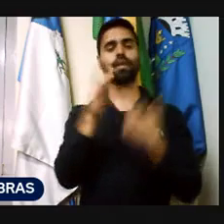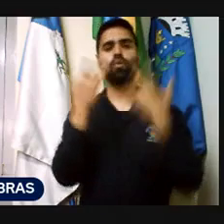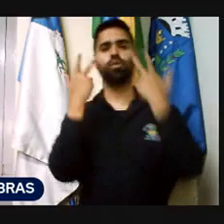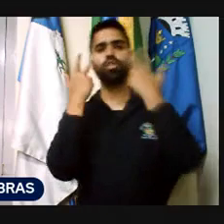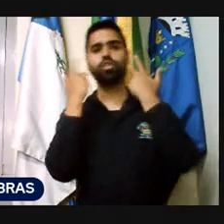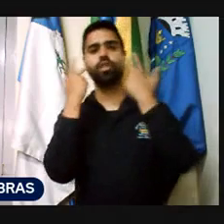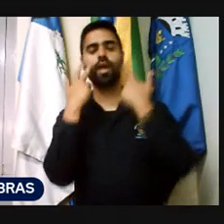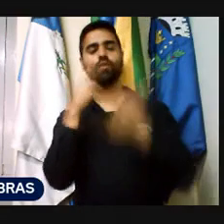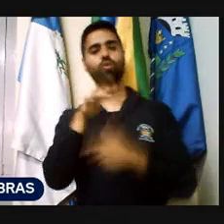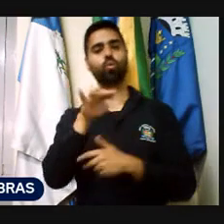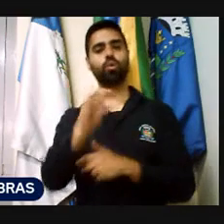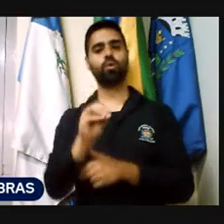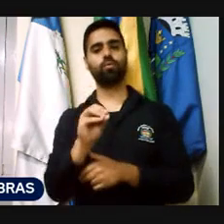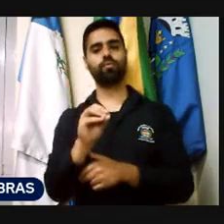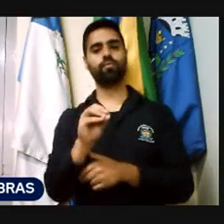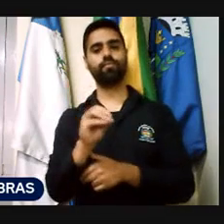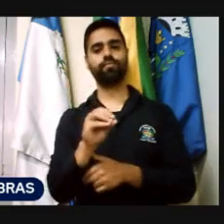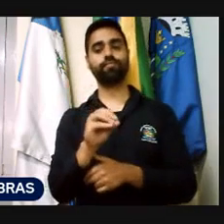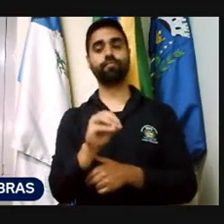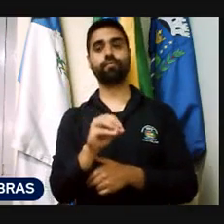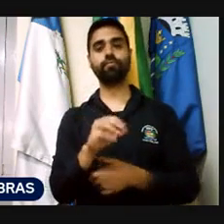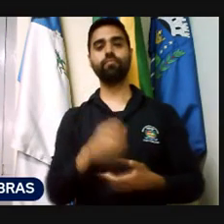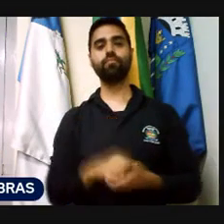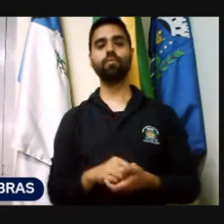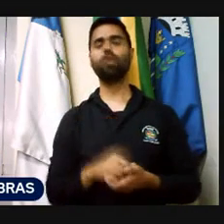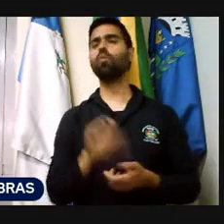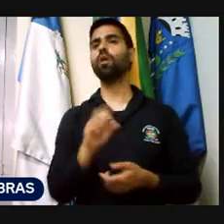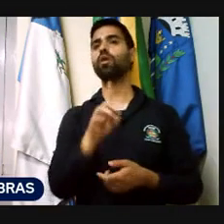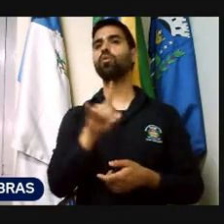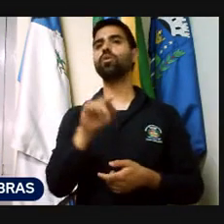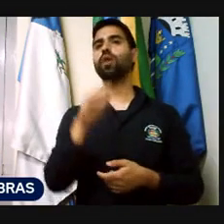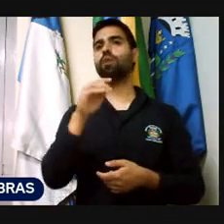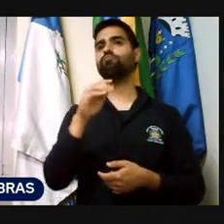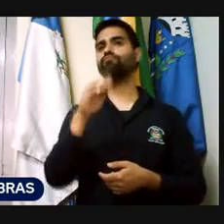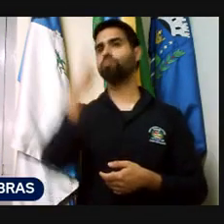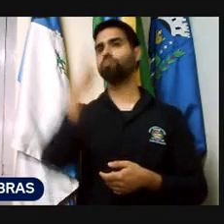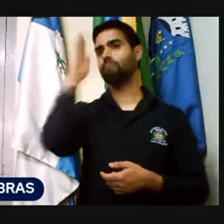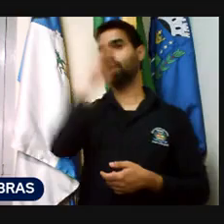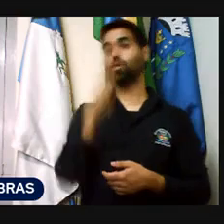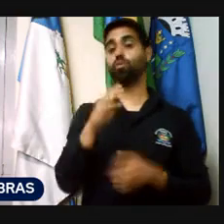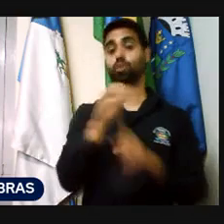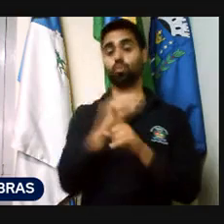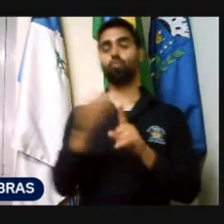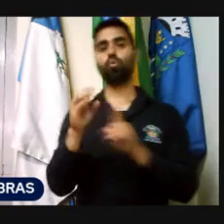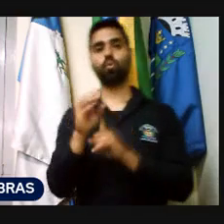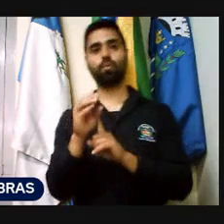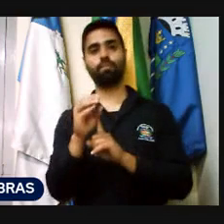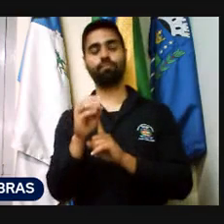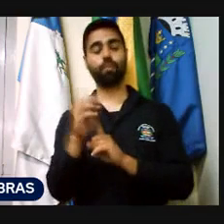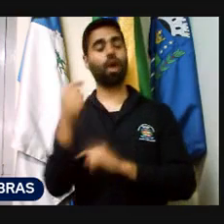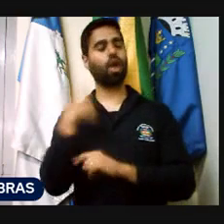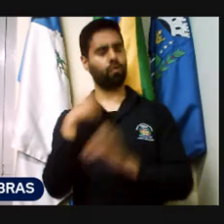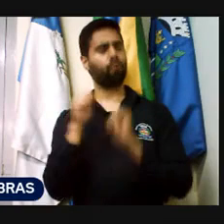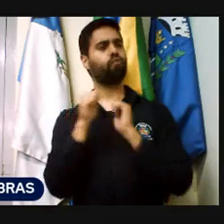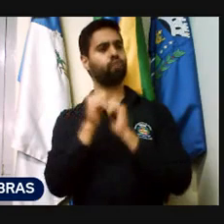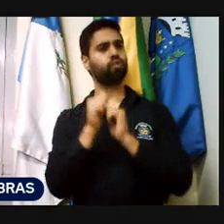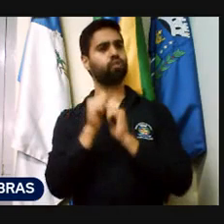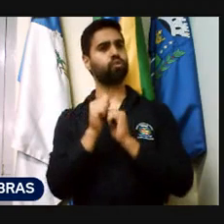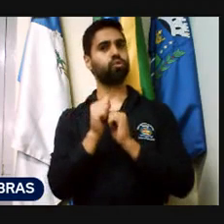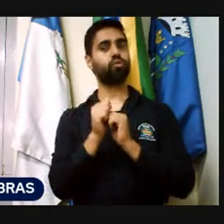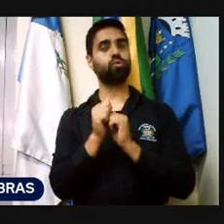seja, nada mais, nada menos, no Dia Nacional da Cultura. Estive presente no teatro para estar fazendo